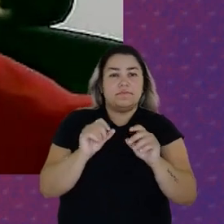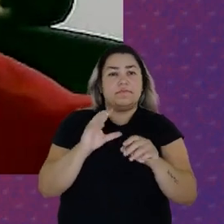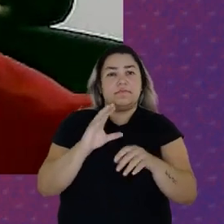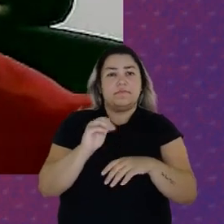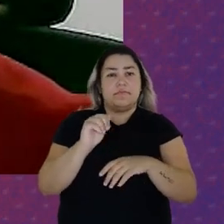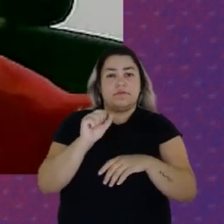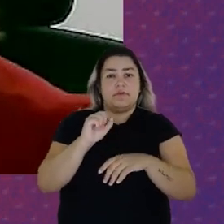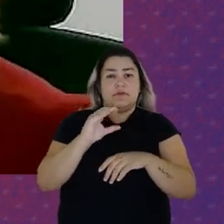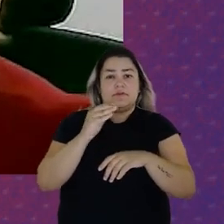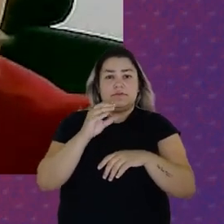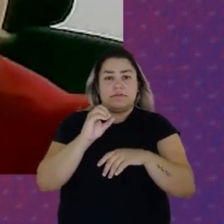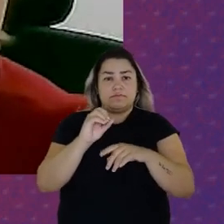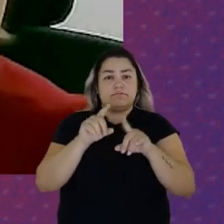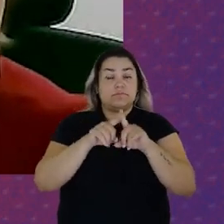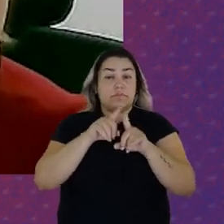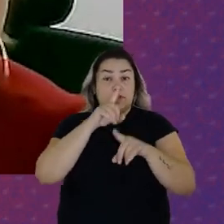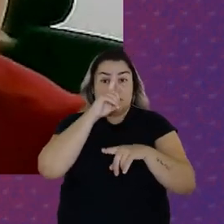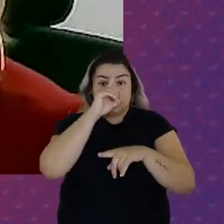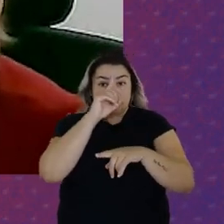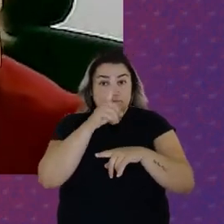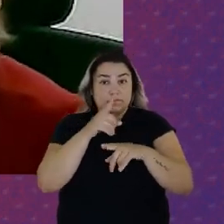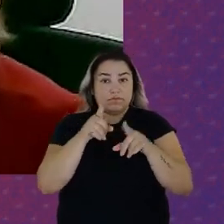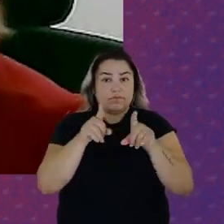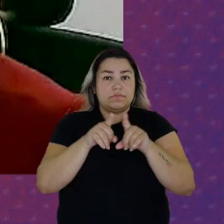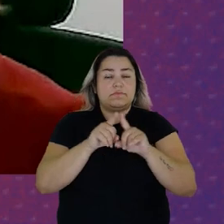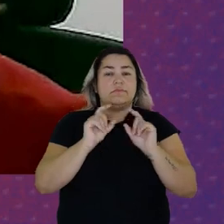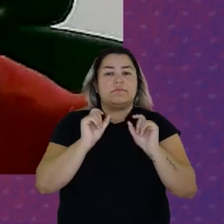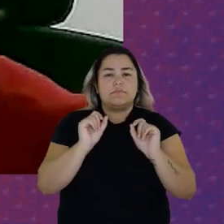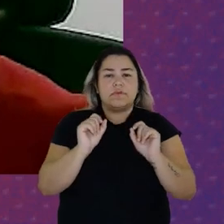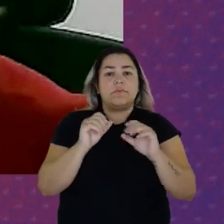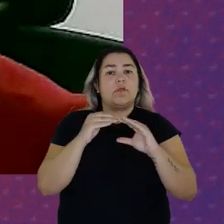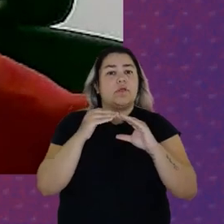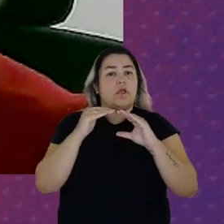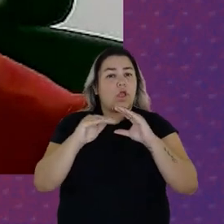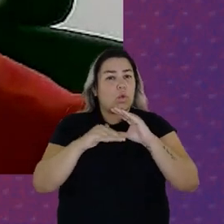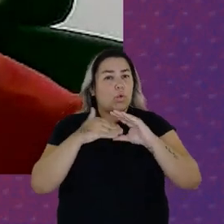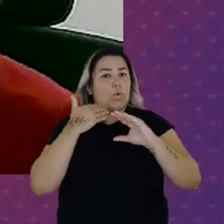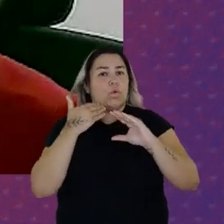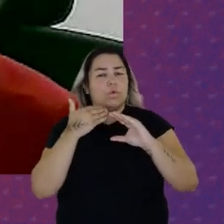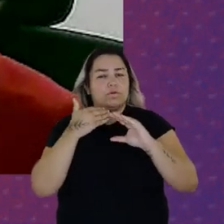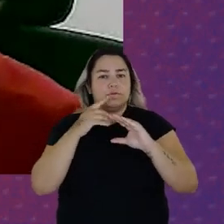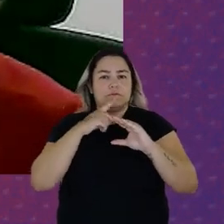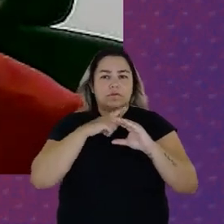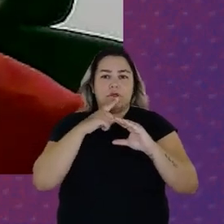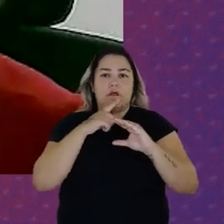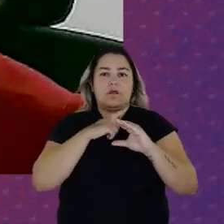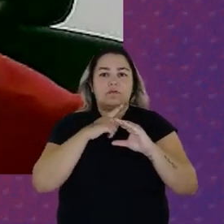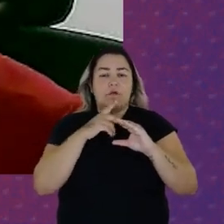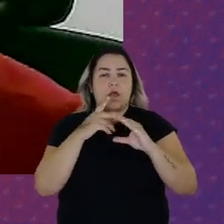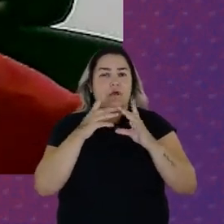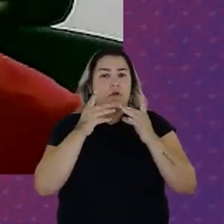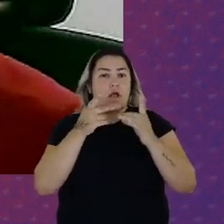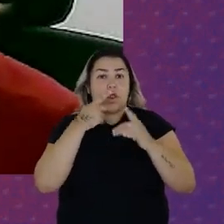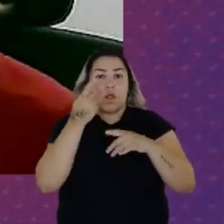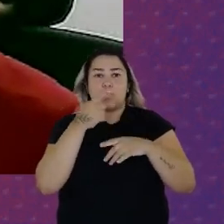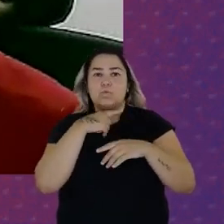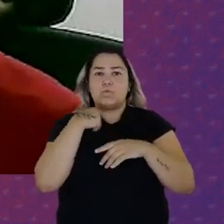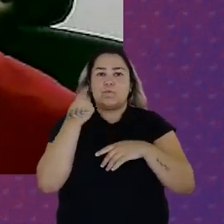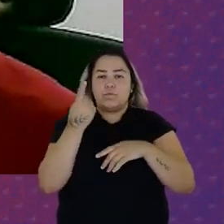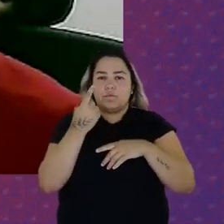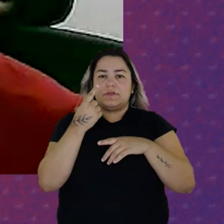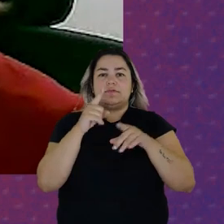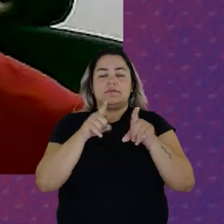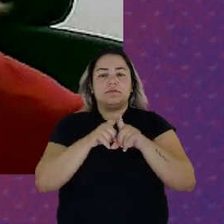mandato. Naquele momento, eu recebi um e-mail me ameaçando de morte a minha família, dizendo